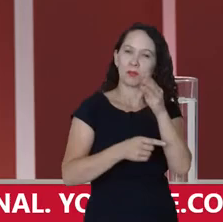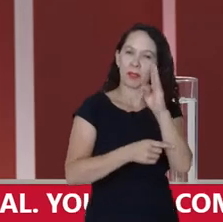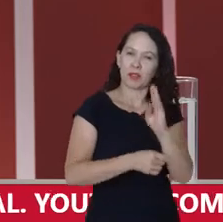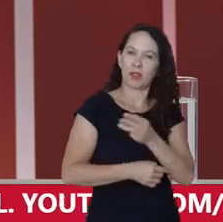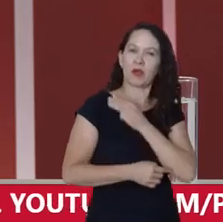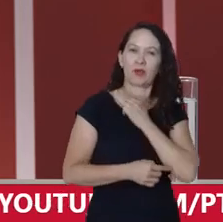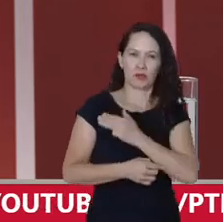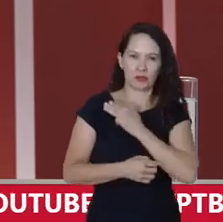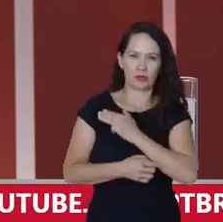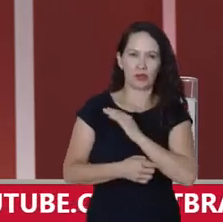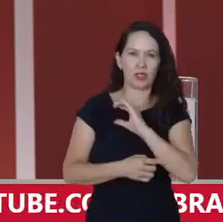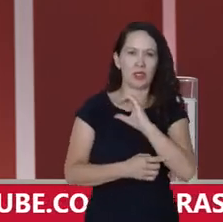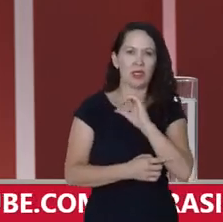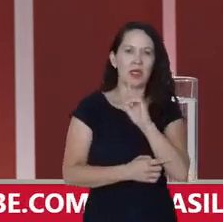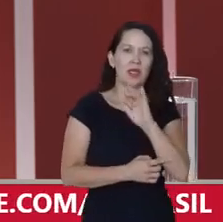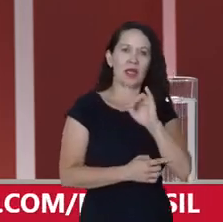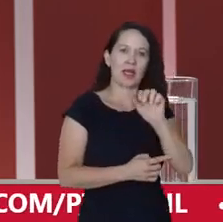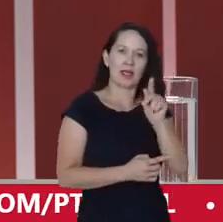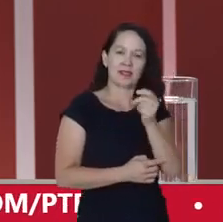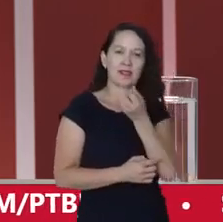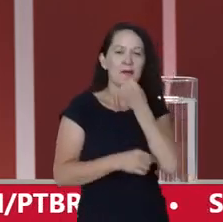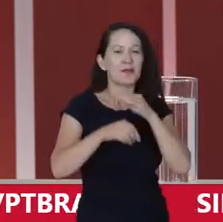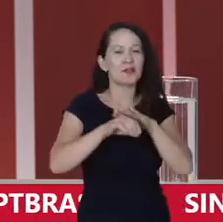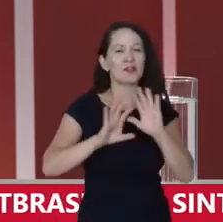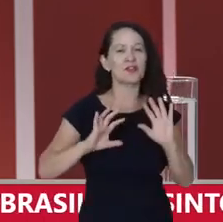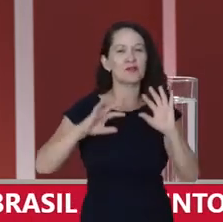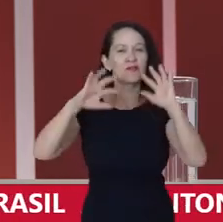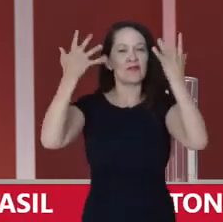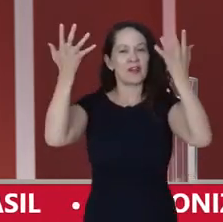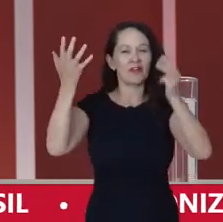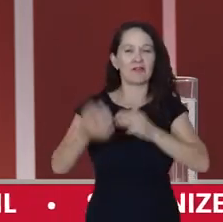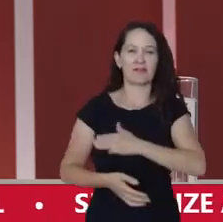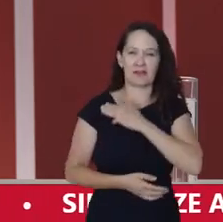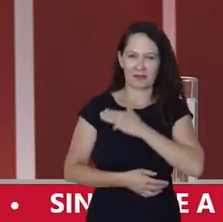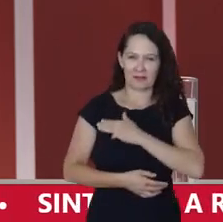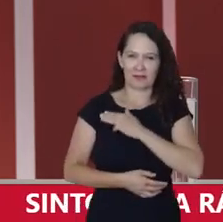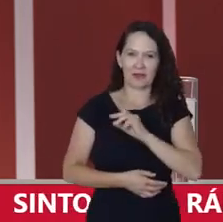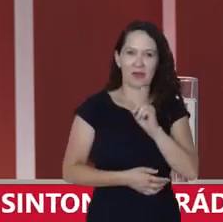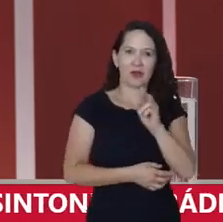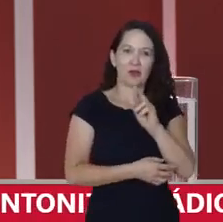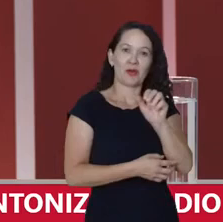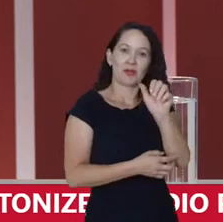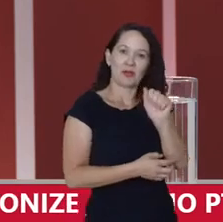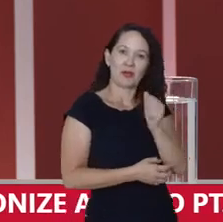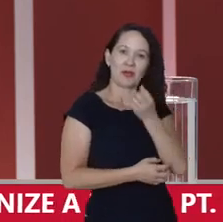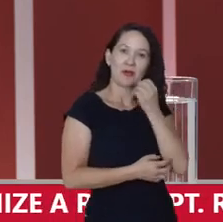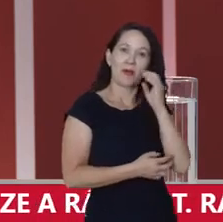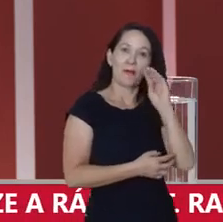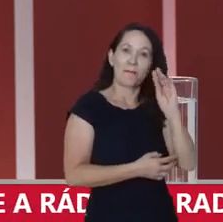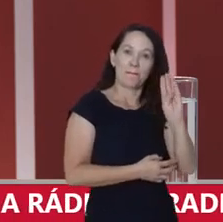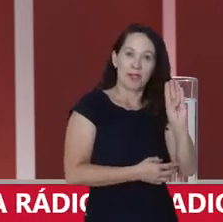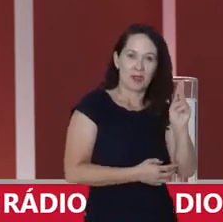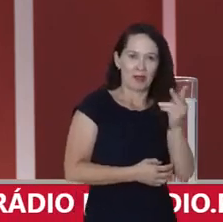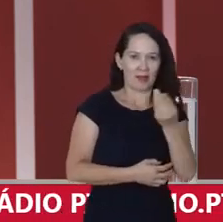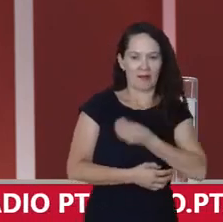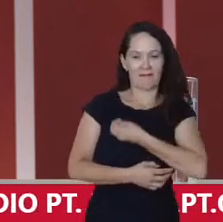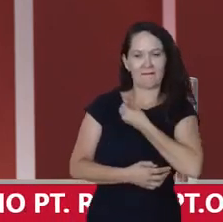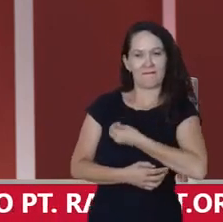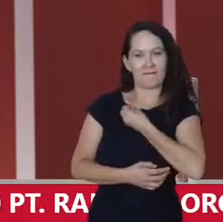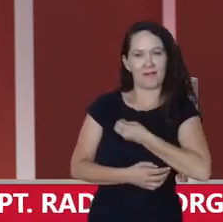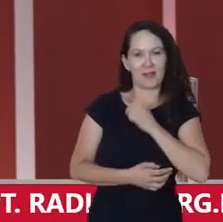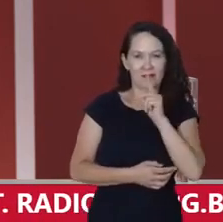Lula. Clarinha Ramos, boa noite, viva Lula. Dora Simões, Belo Horizonte presente, viva o Partido